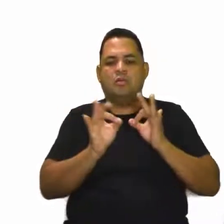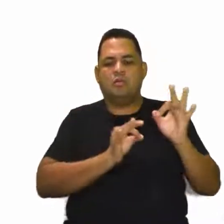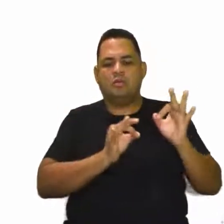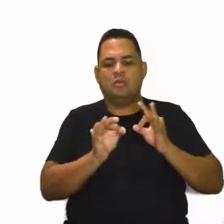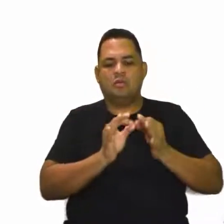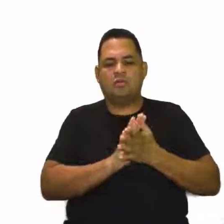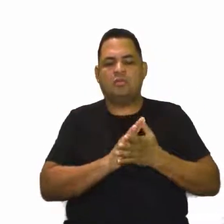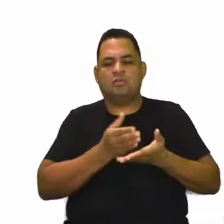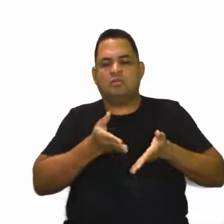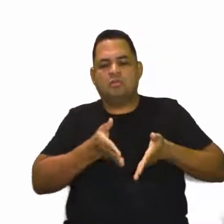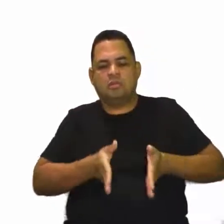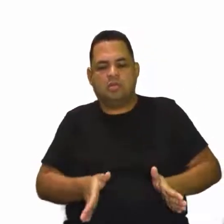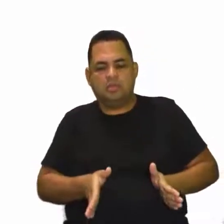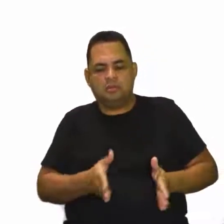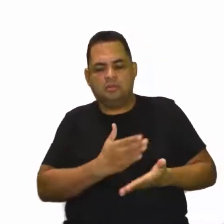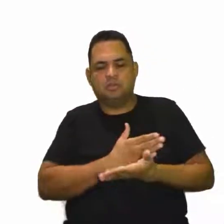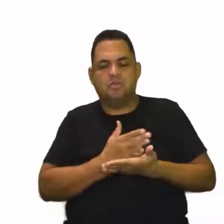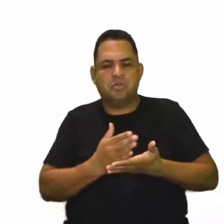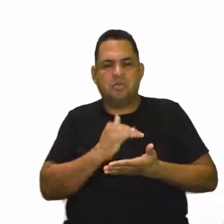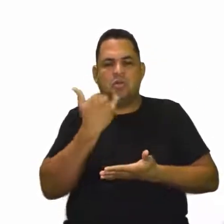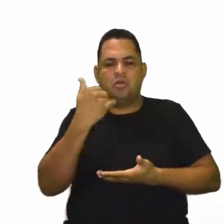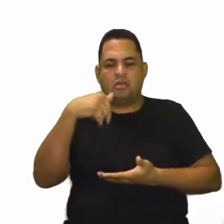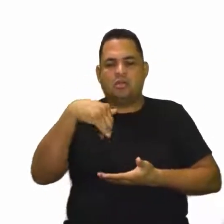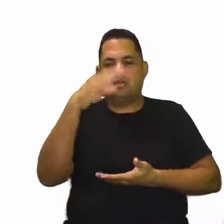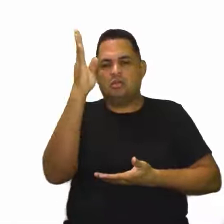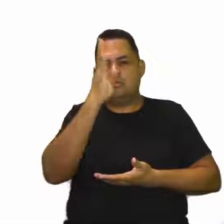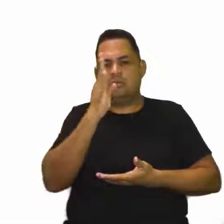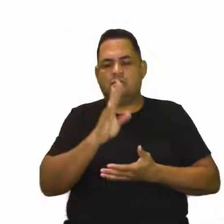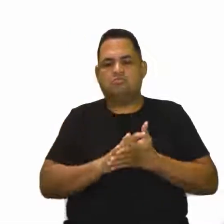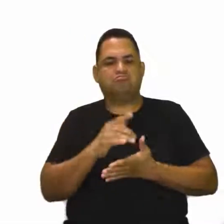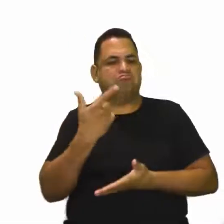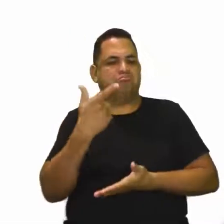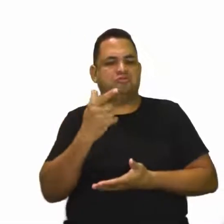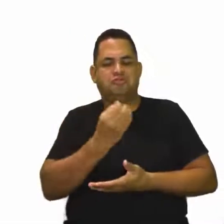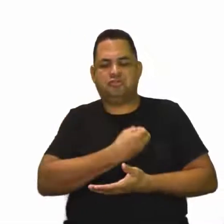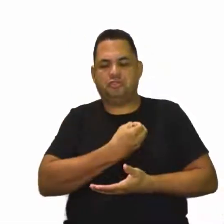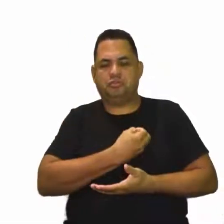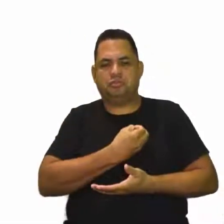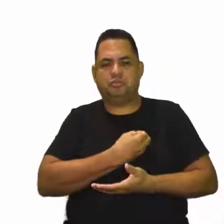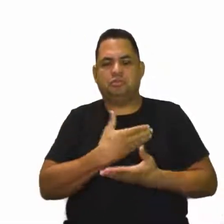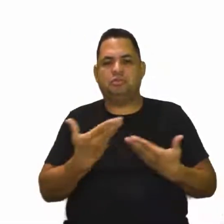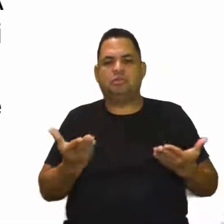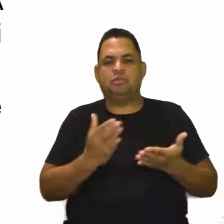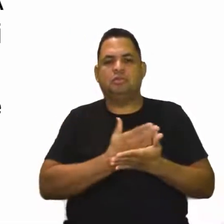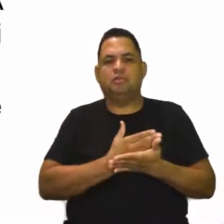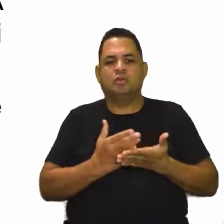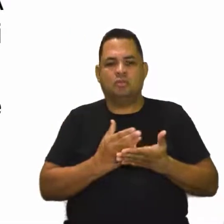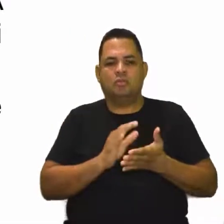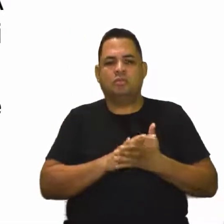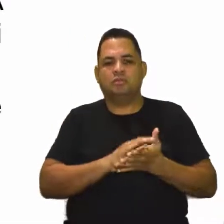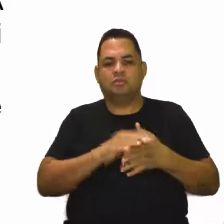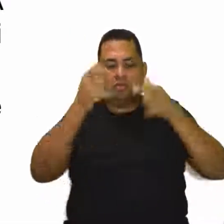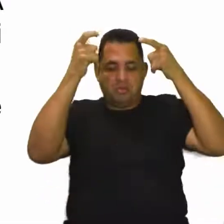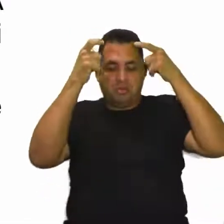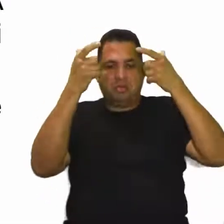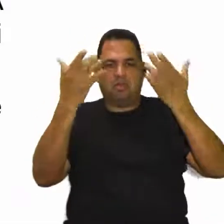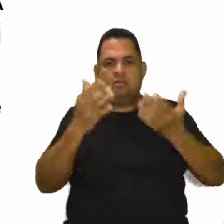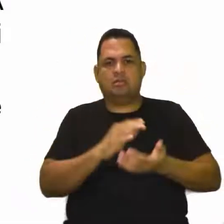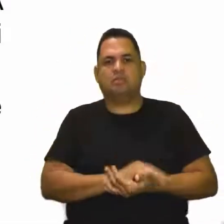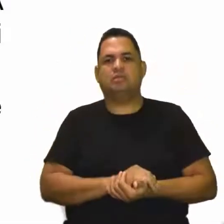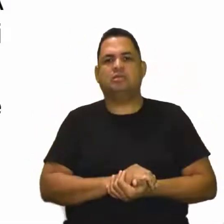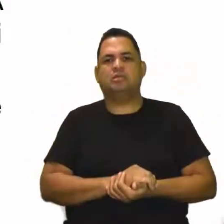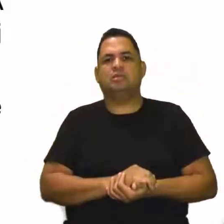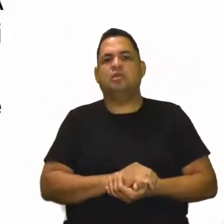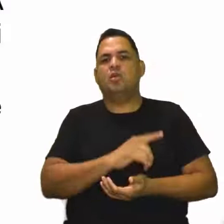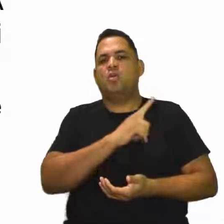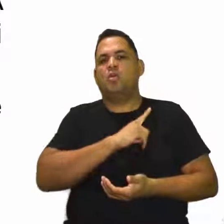quem nasce e de quem morre no Brasil, sabia? Não existia dados. Mas isso aí começa no Império, então. Os